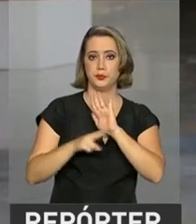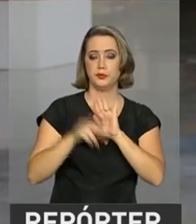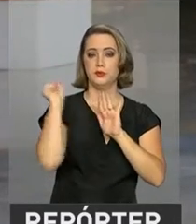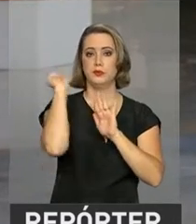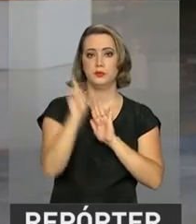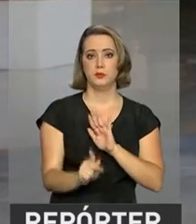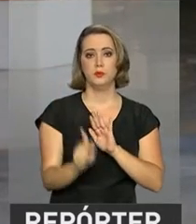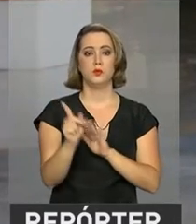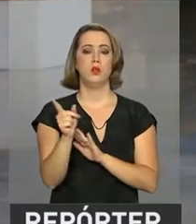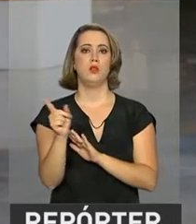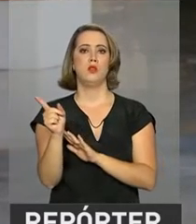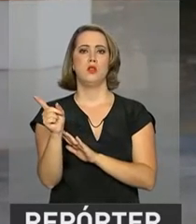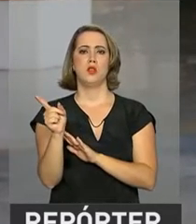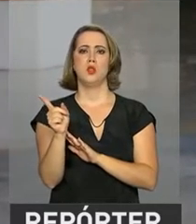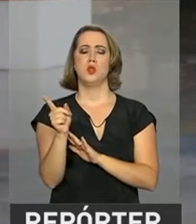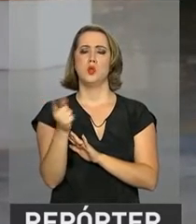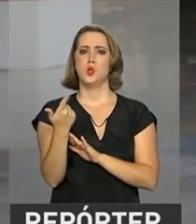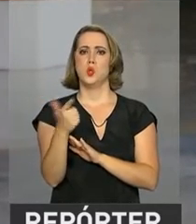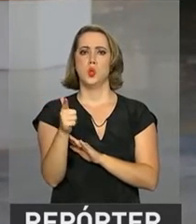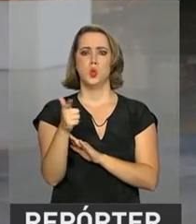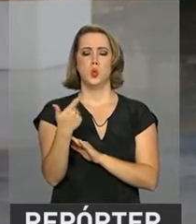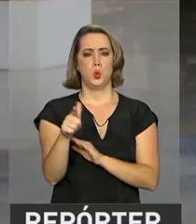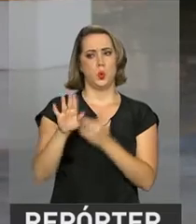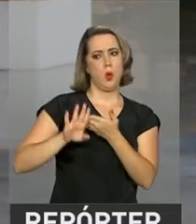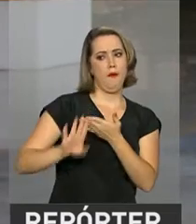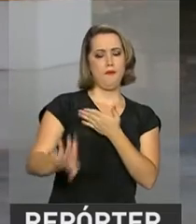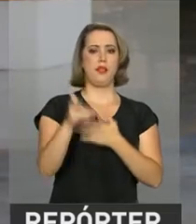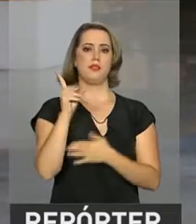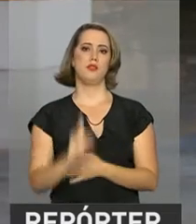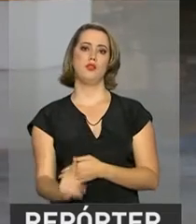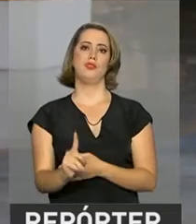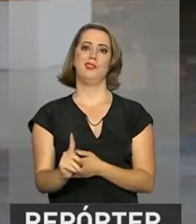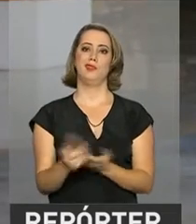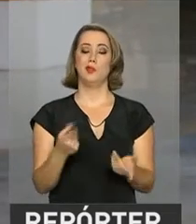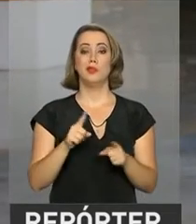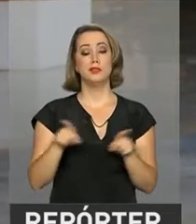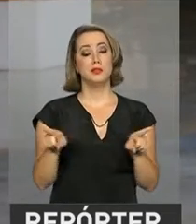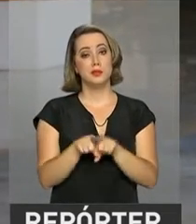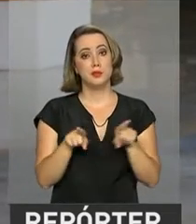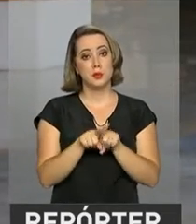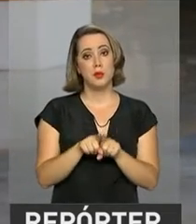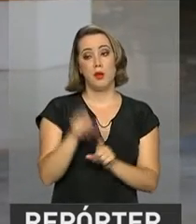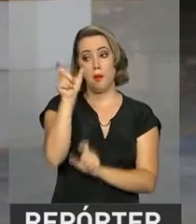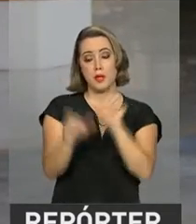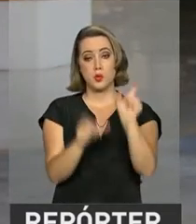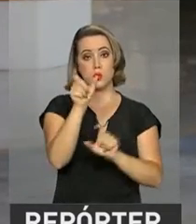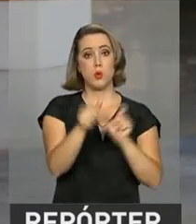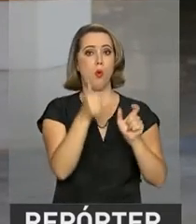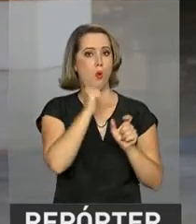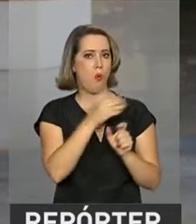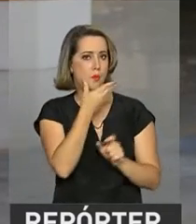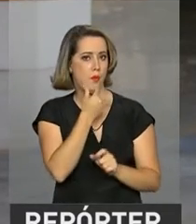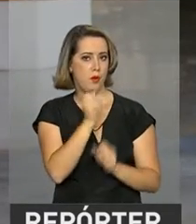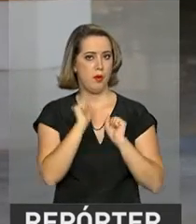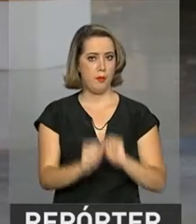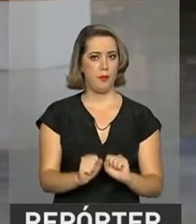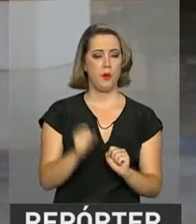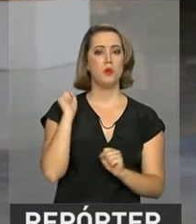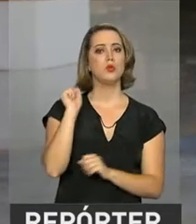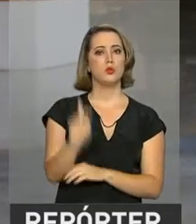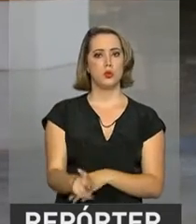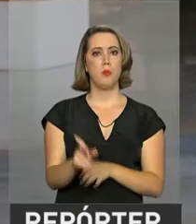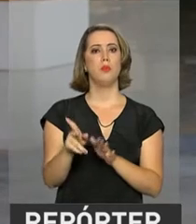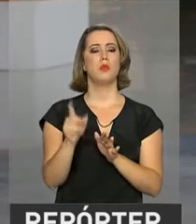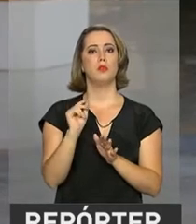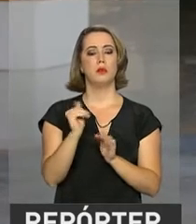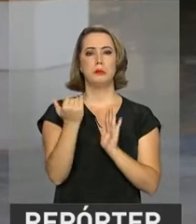não vai cortar direitos e que o brasileiro ou a brasileira poderão se aposentar proporcionalmente